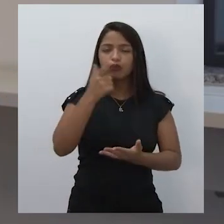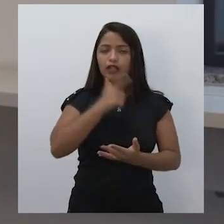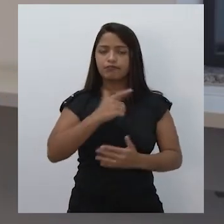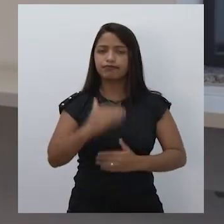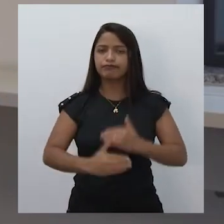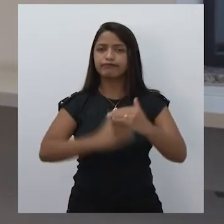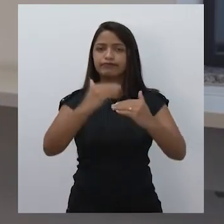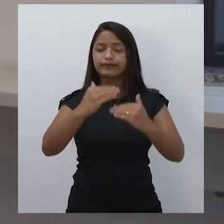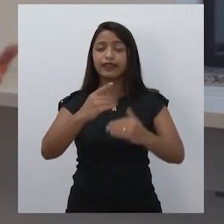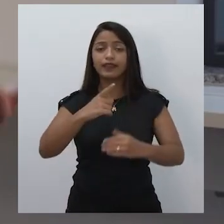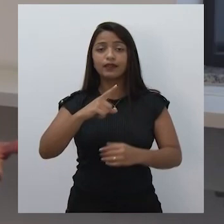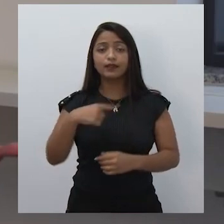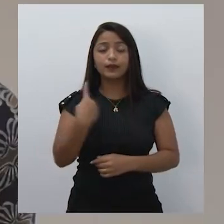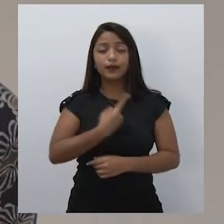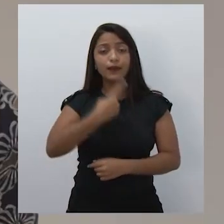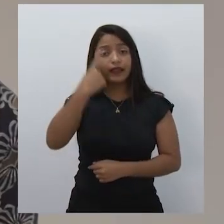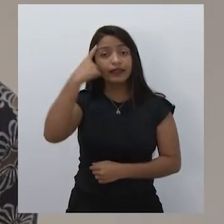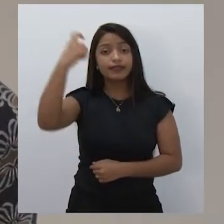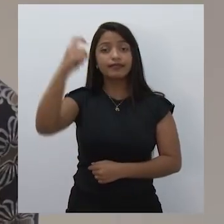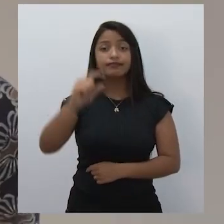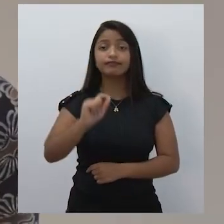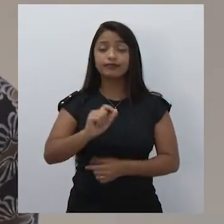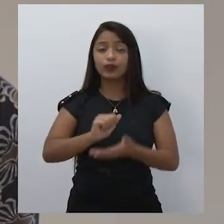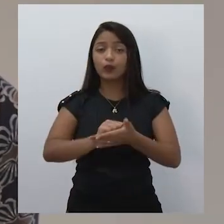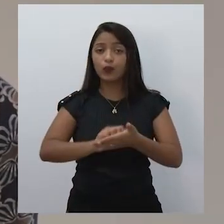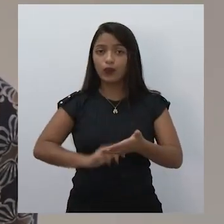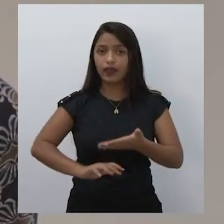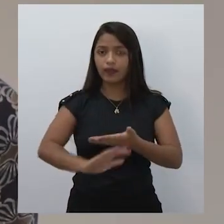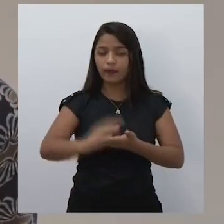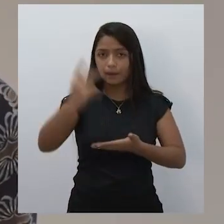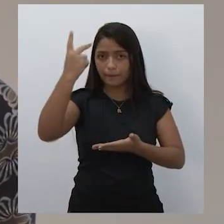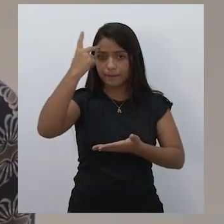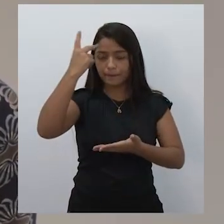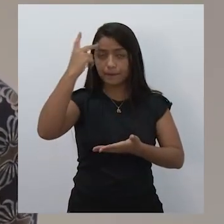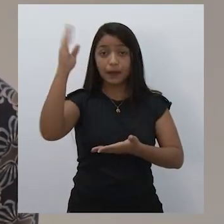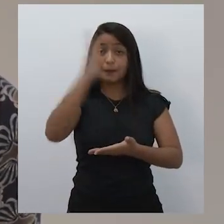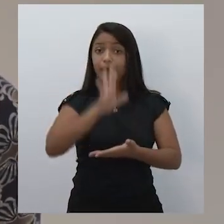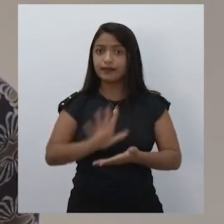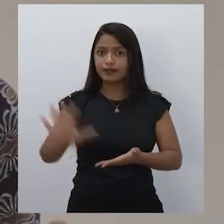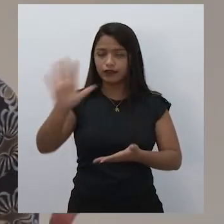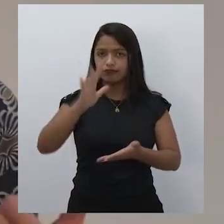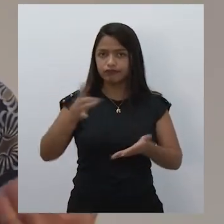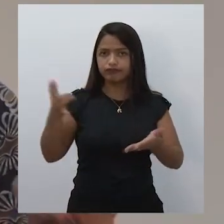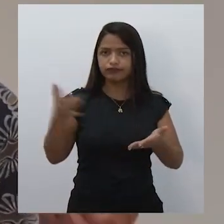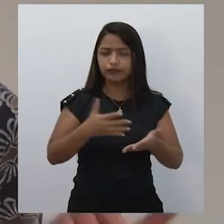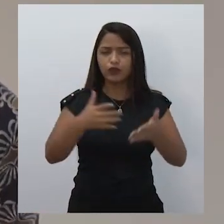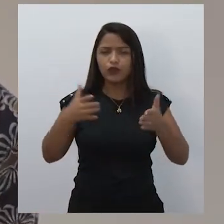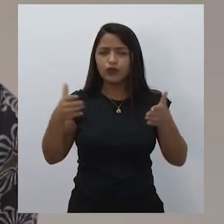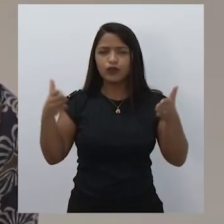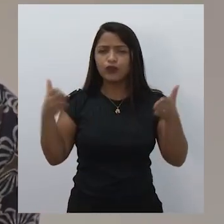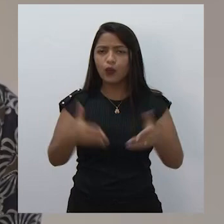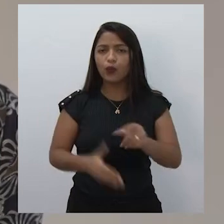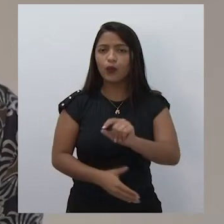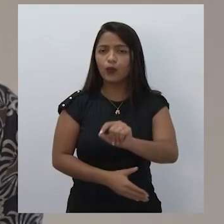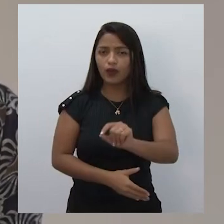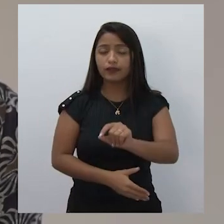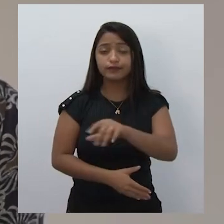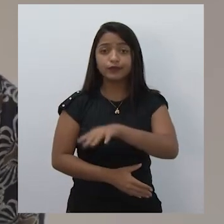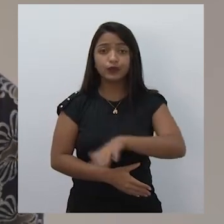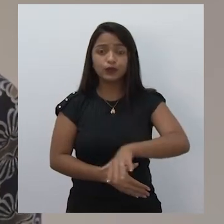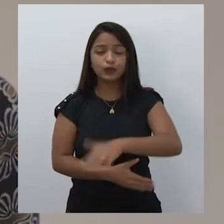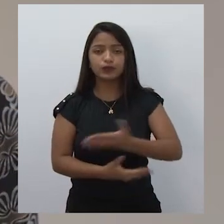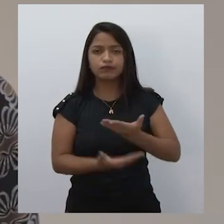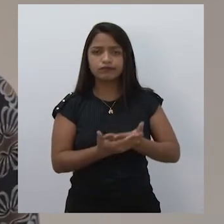ideia então é que os currículos brasileiros eles possam ter como foco o desenvolvimento de